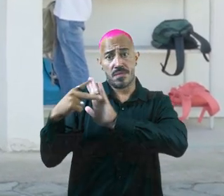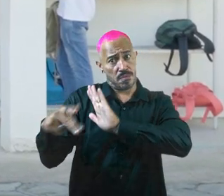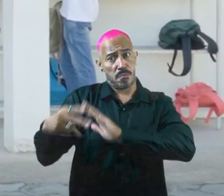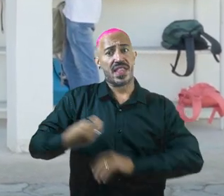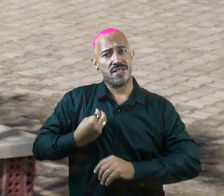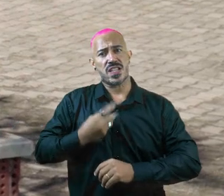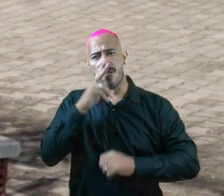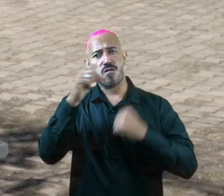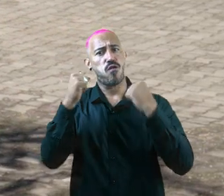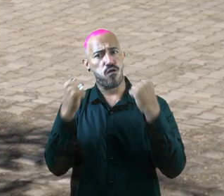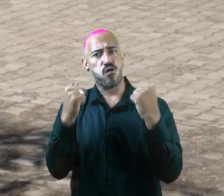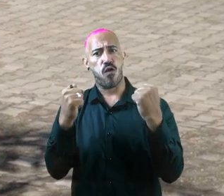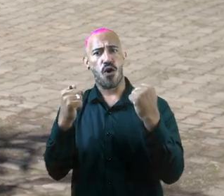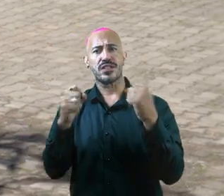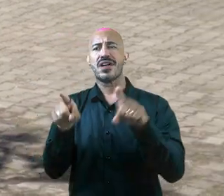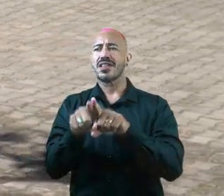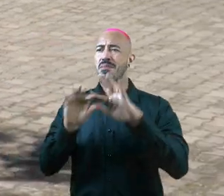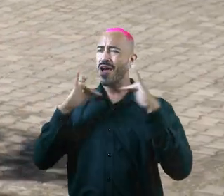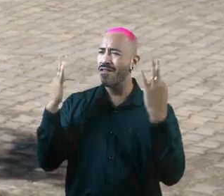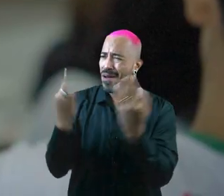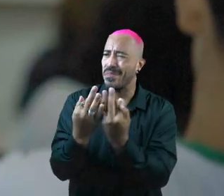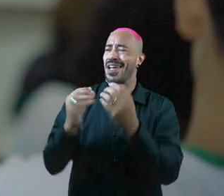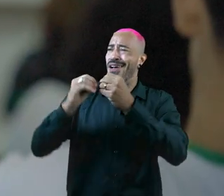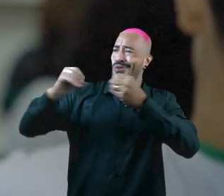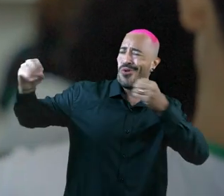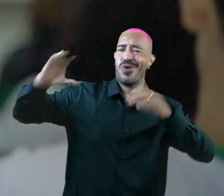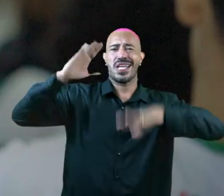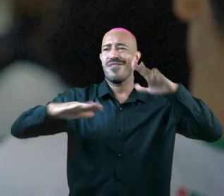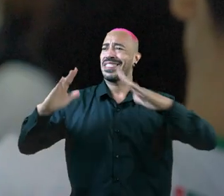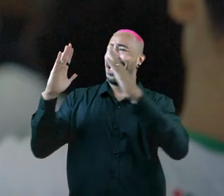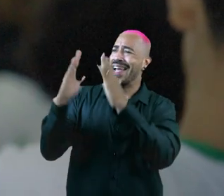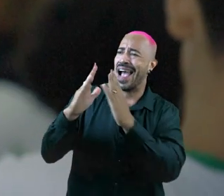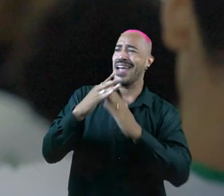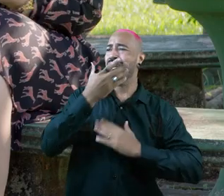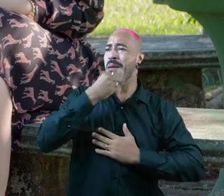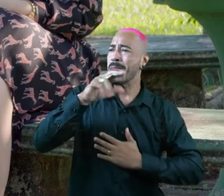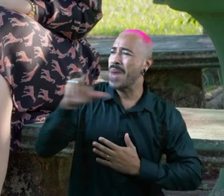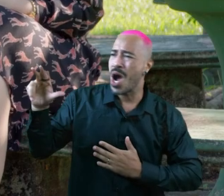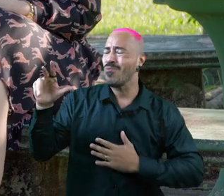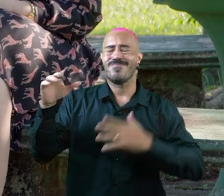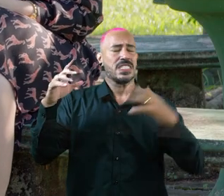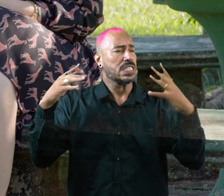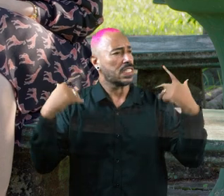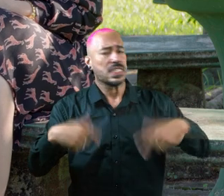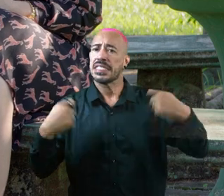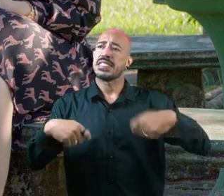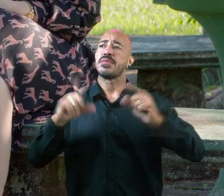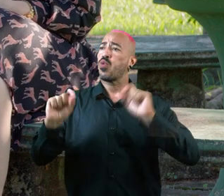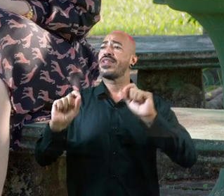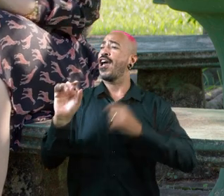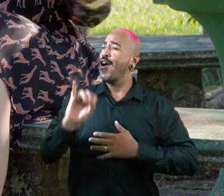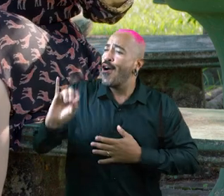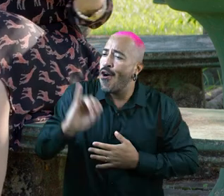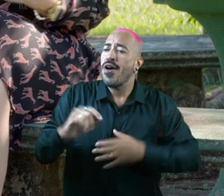muito forte. Vem de longe, está longe da família, longe do pai, da mãe, longe da casa, dos irmãos. Eles precisam, né, desse